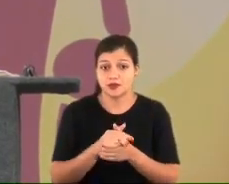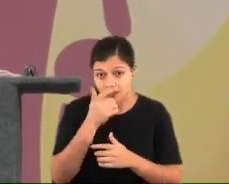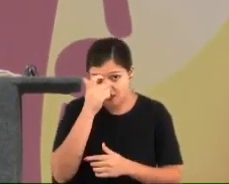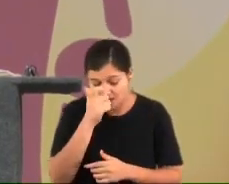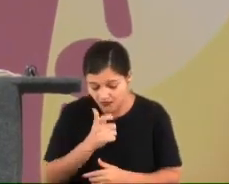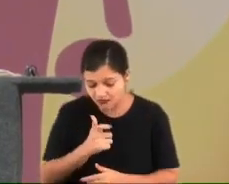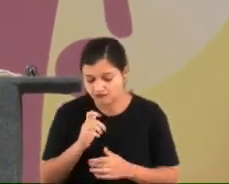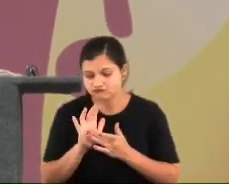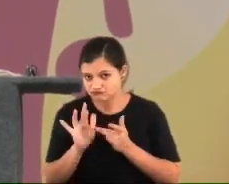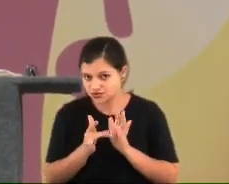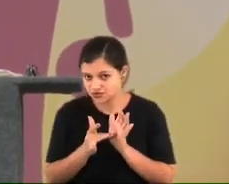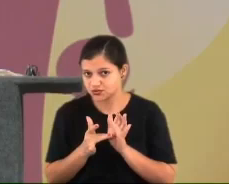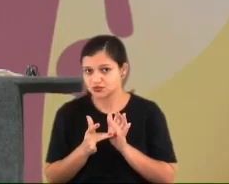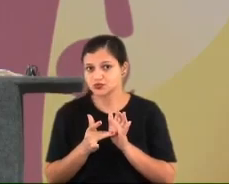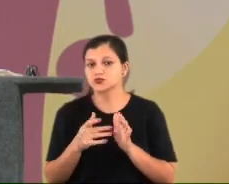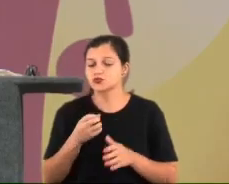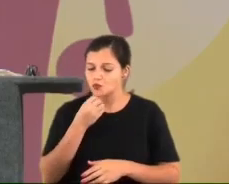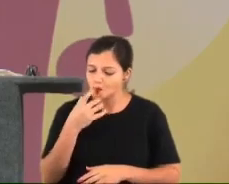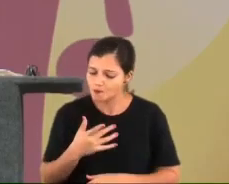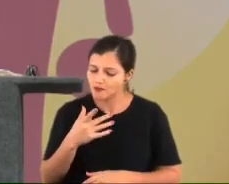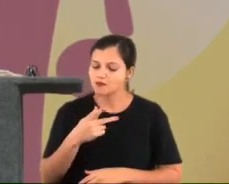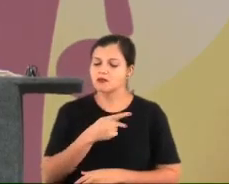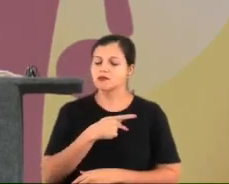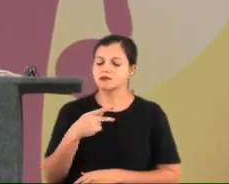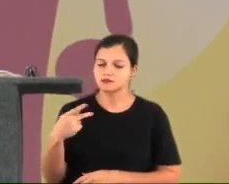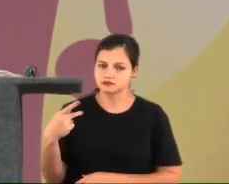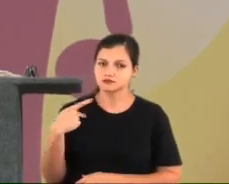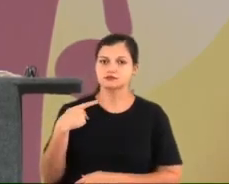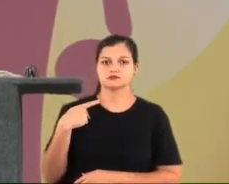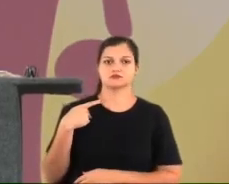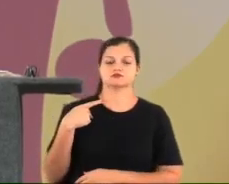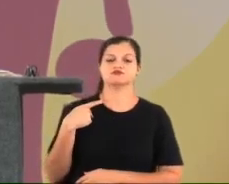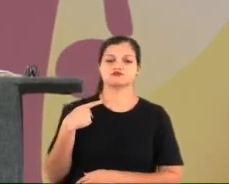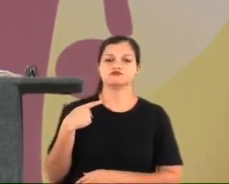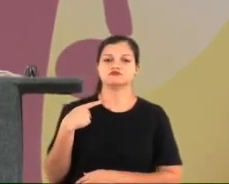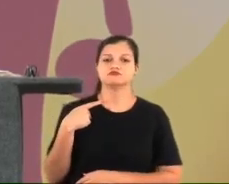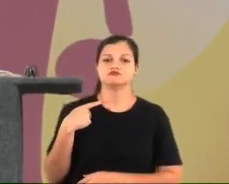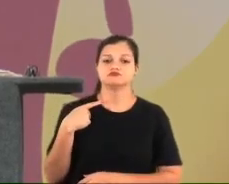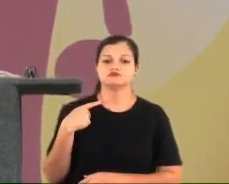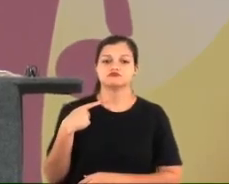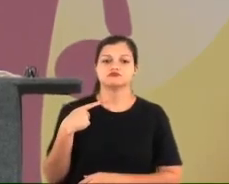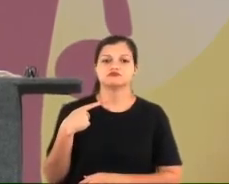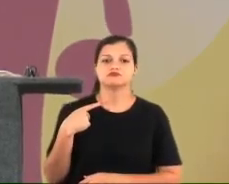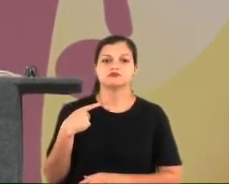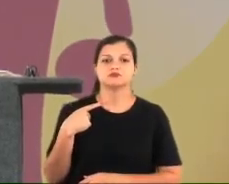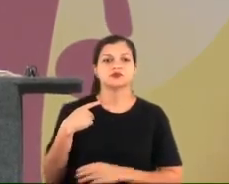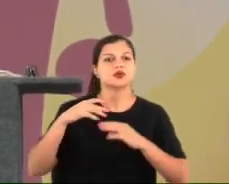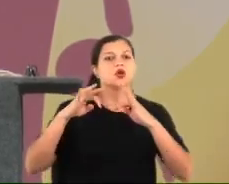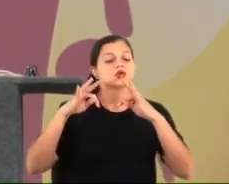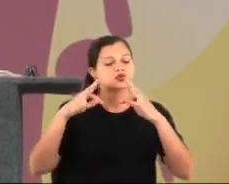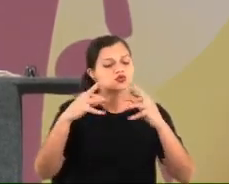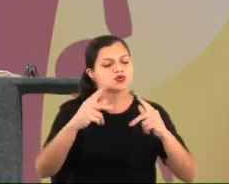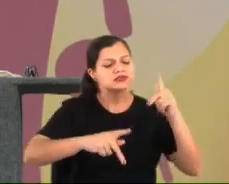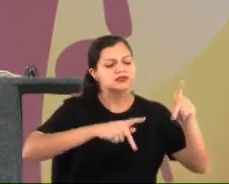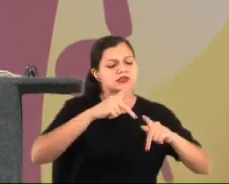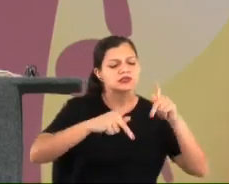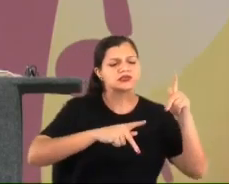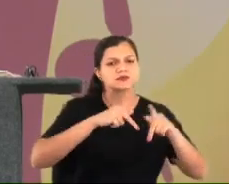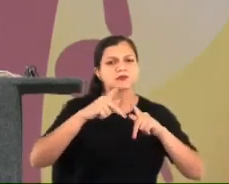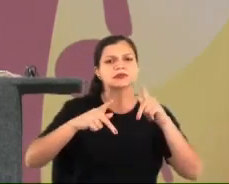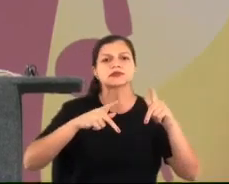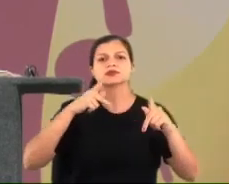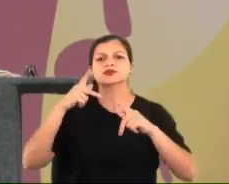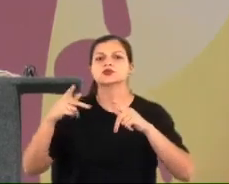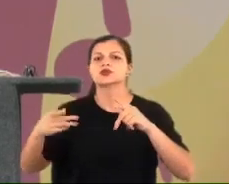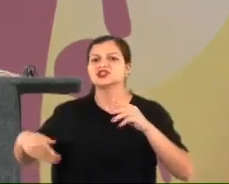sou o bom pastor. Eu sou o bom pastor, tá? E todos que vieram antes de